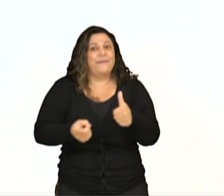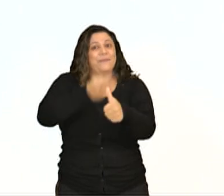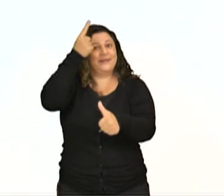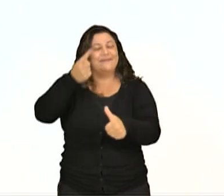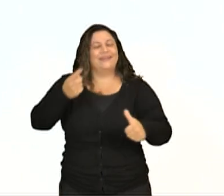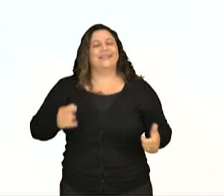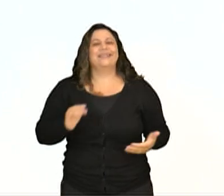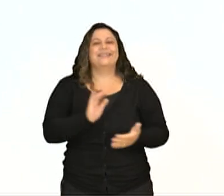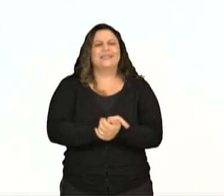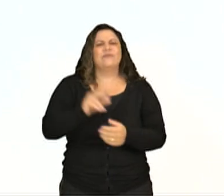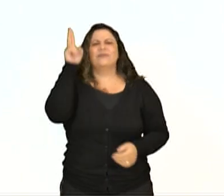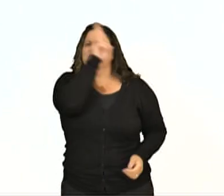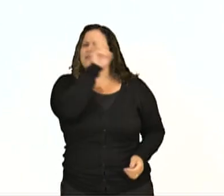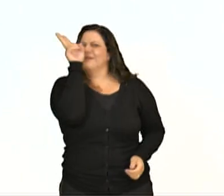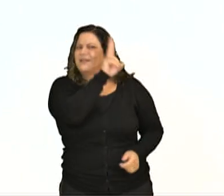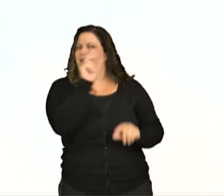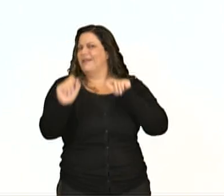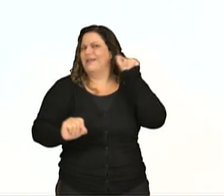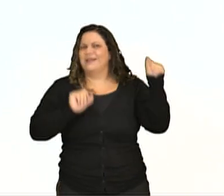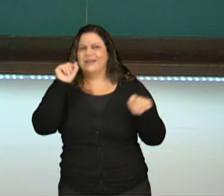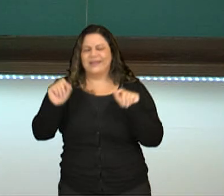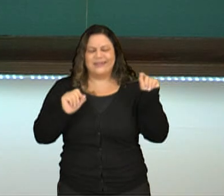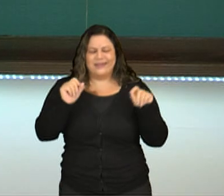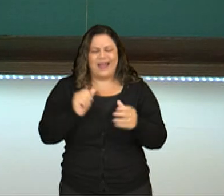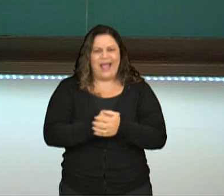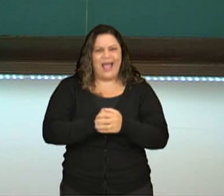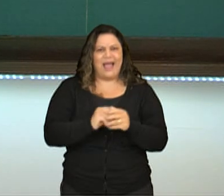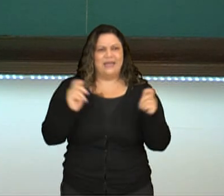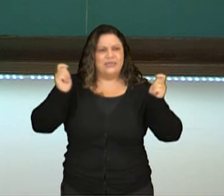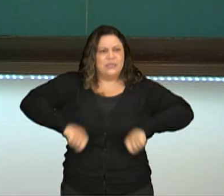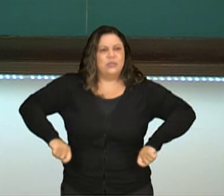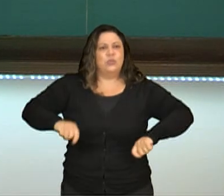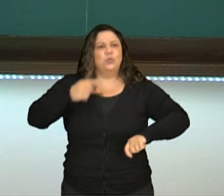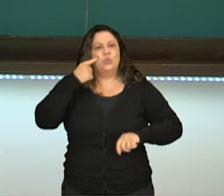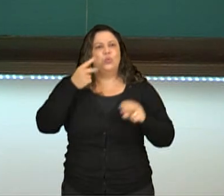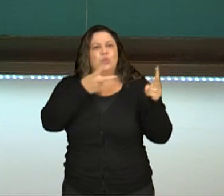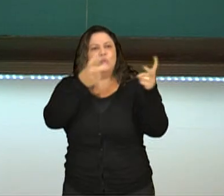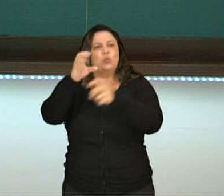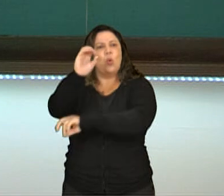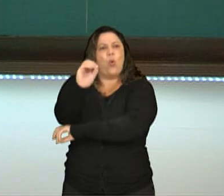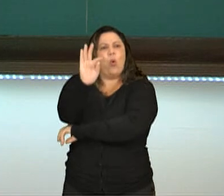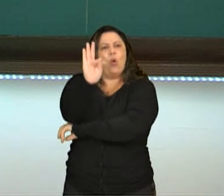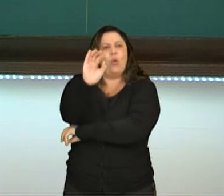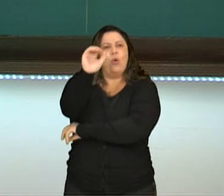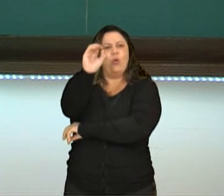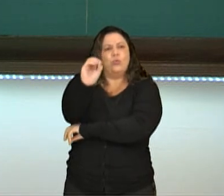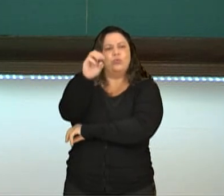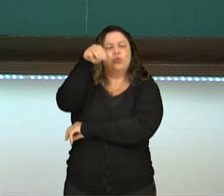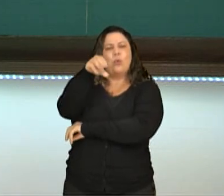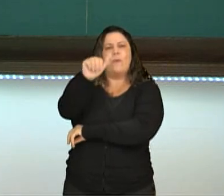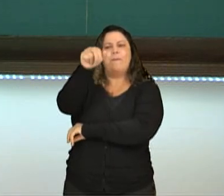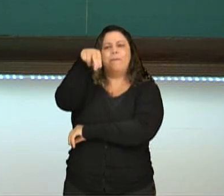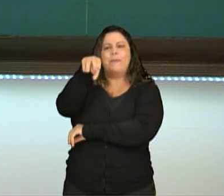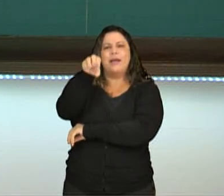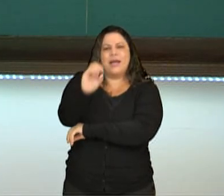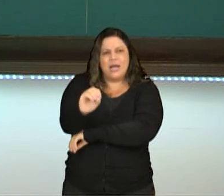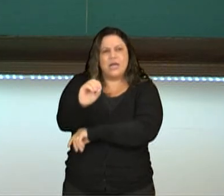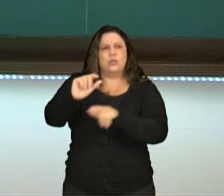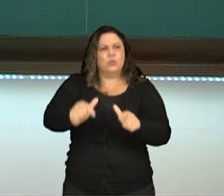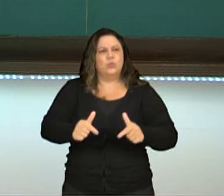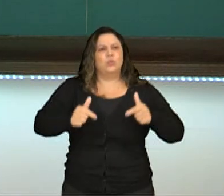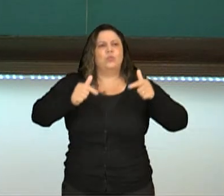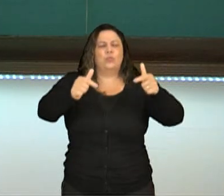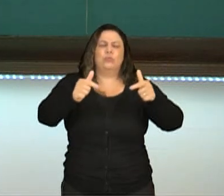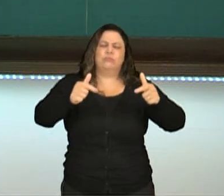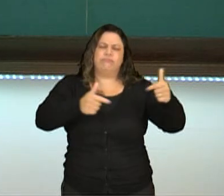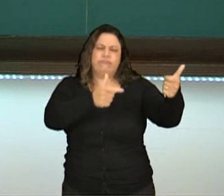fácil. Você lembra de que lado o Império Otomano lutou na Primeira Guerra Mundial, lá entre